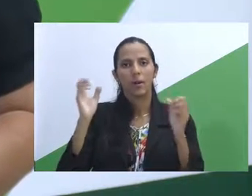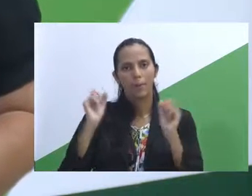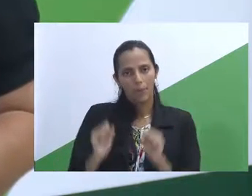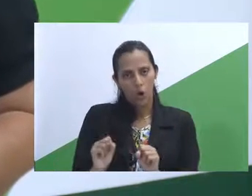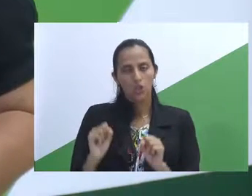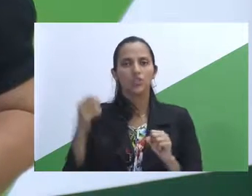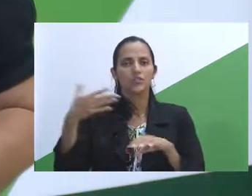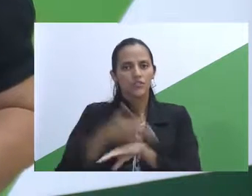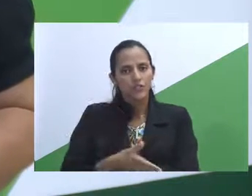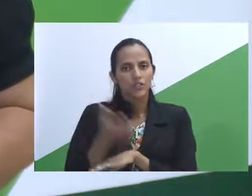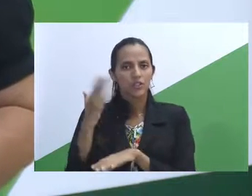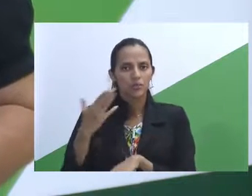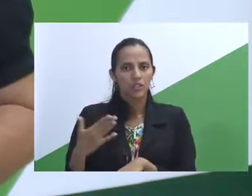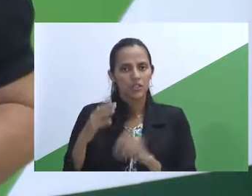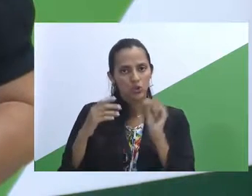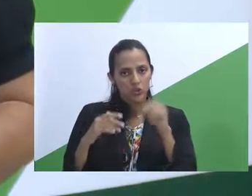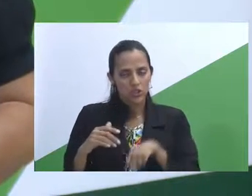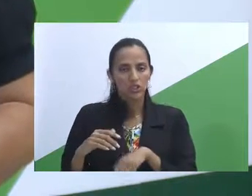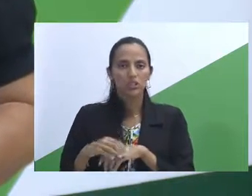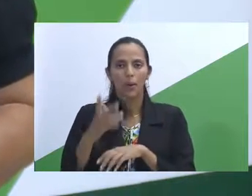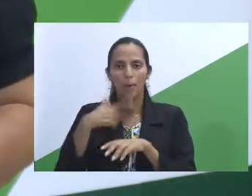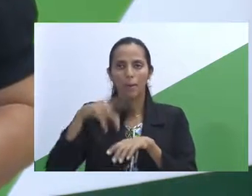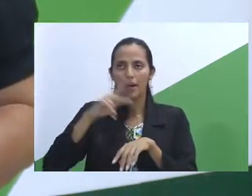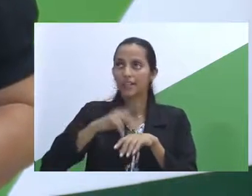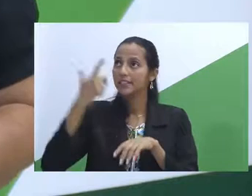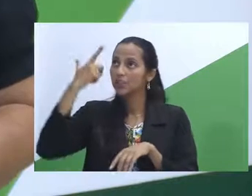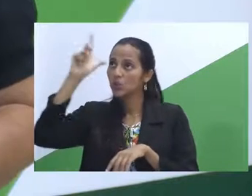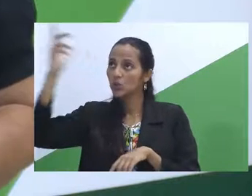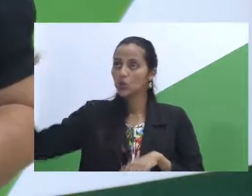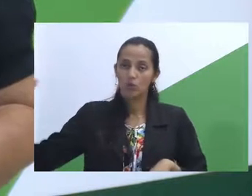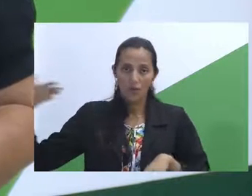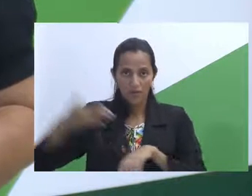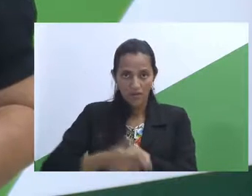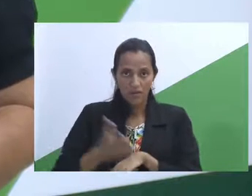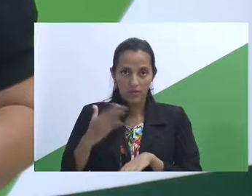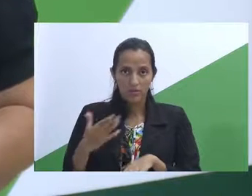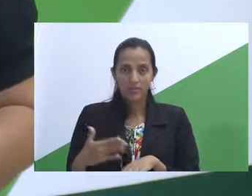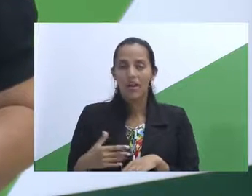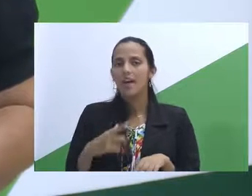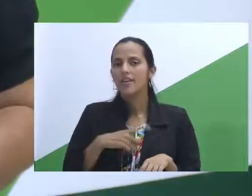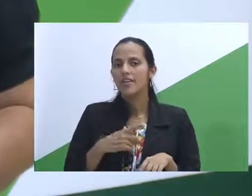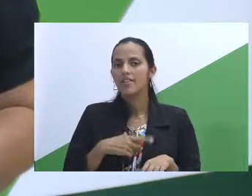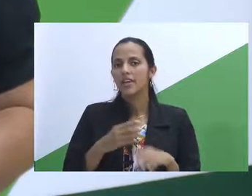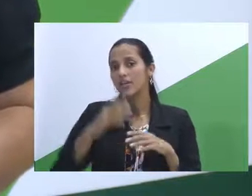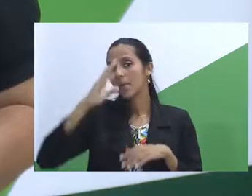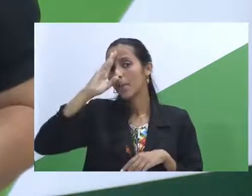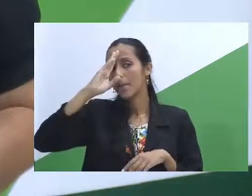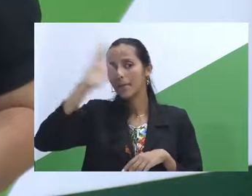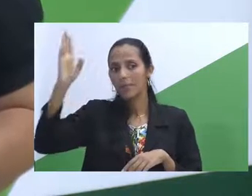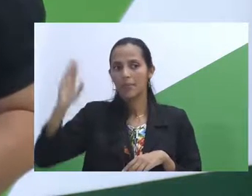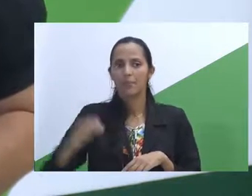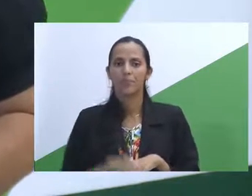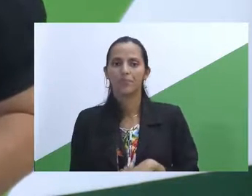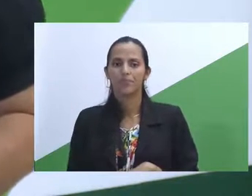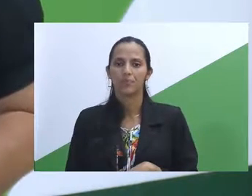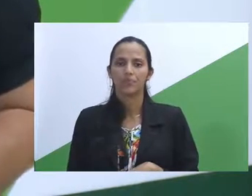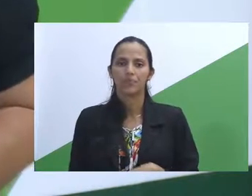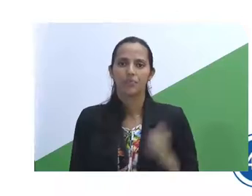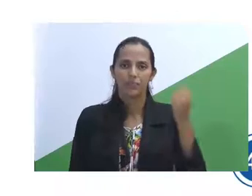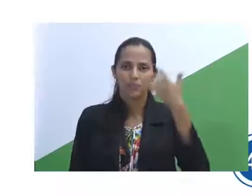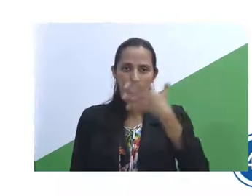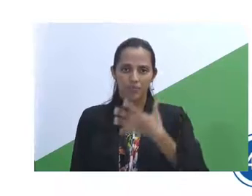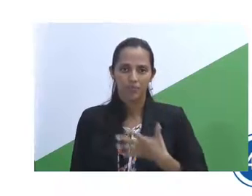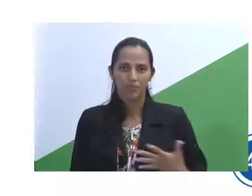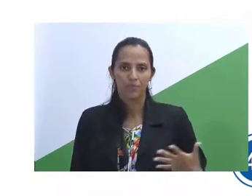entrar, então, no Brasil, né, então, quer dizer, agora, o grande nome vai ser, então, aí, a UDN. Vamos lá, então, ao próximo partido,